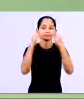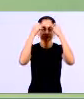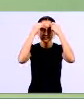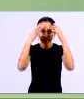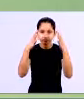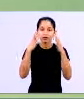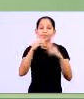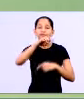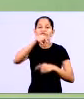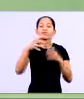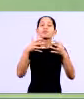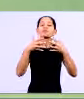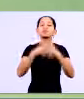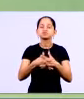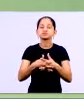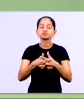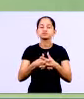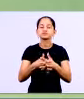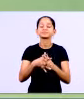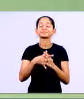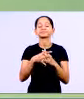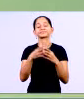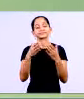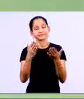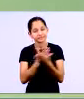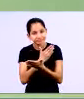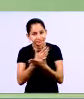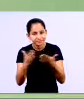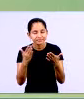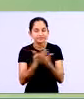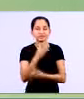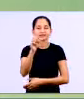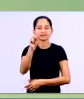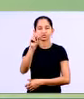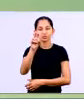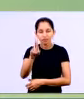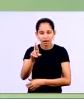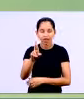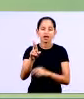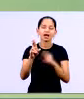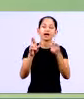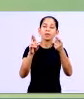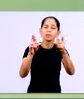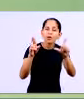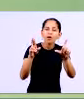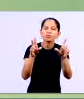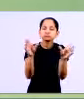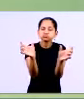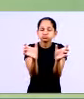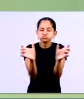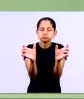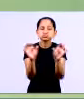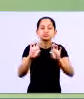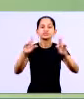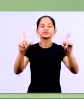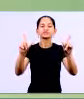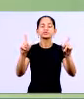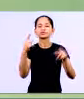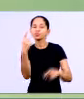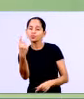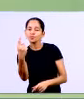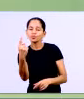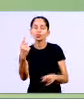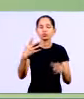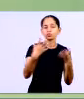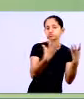vezes o pessoal confunde o singular com o plural. Quando é que é singular e quando é que é plural?